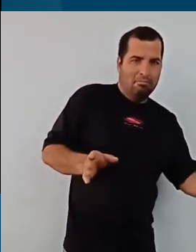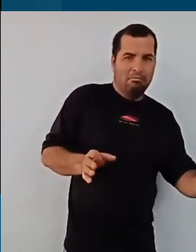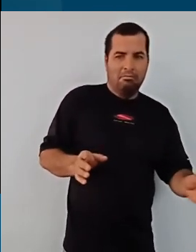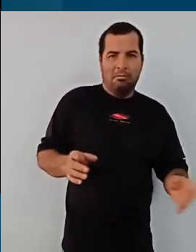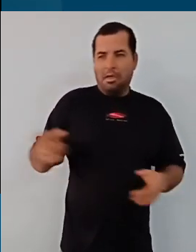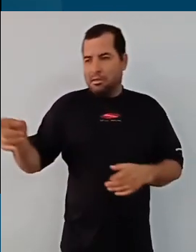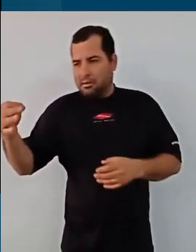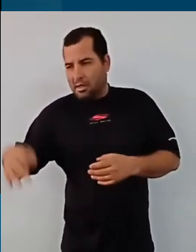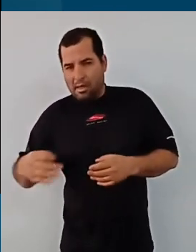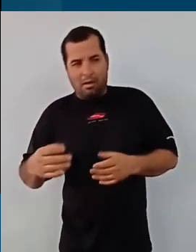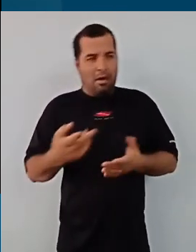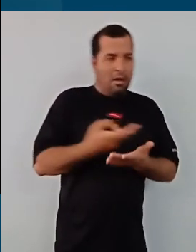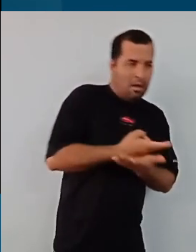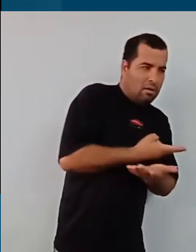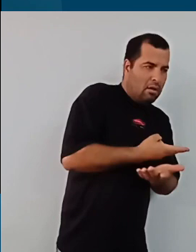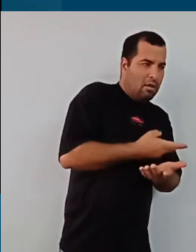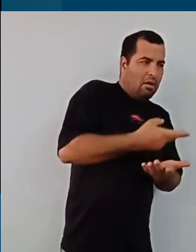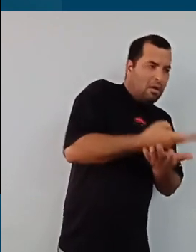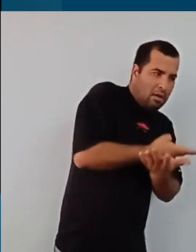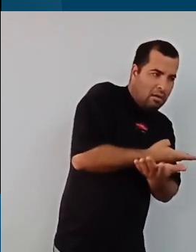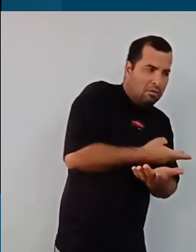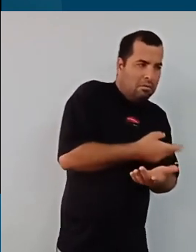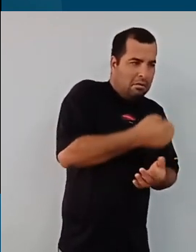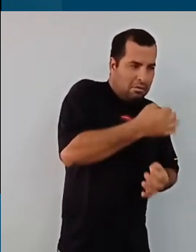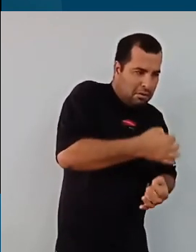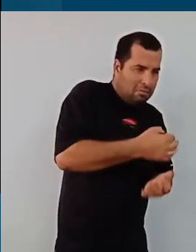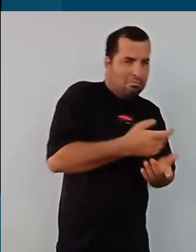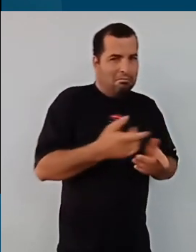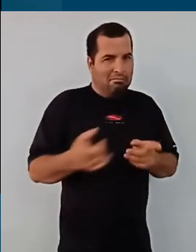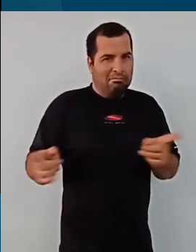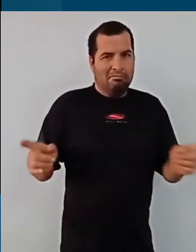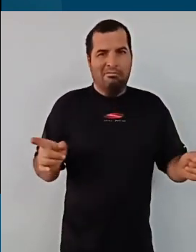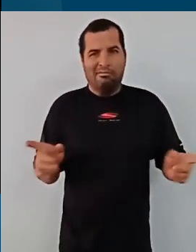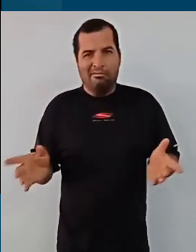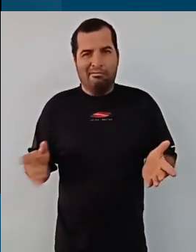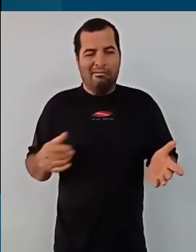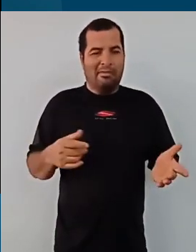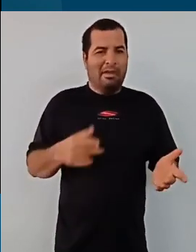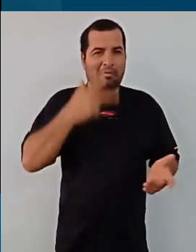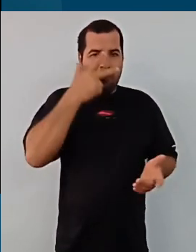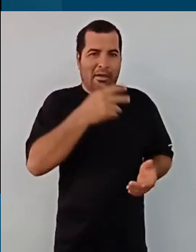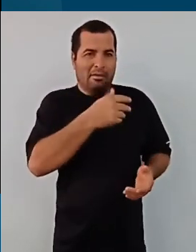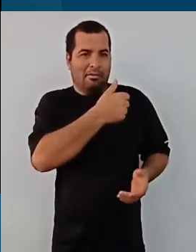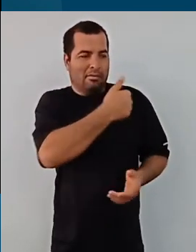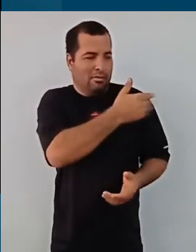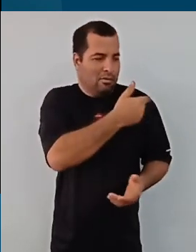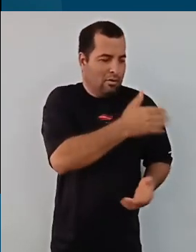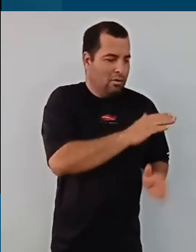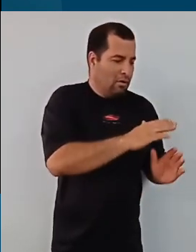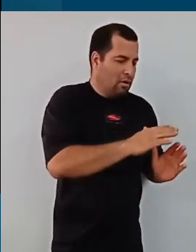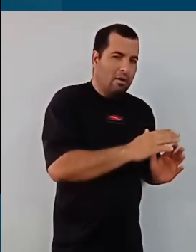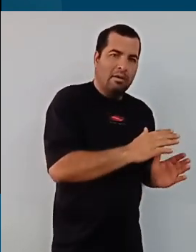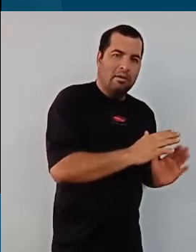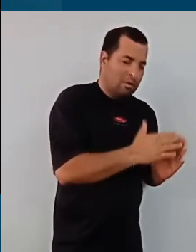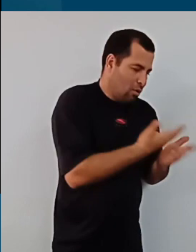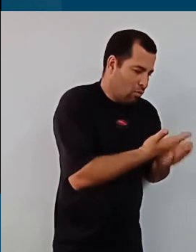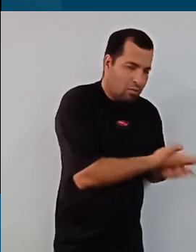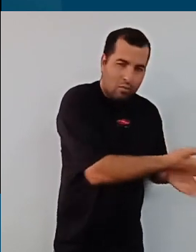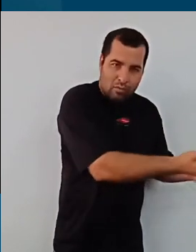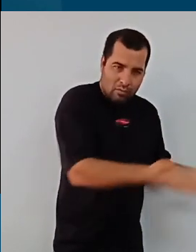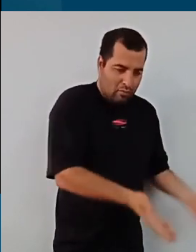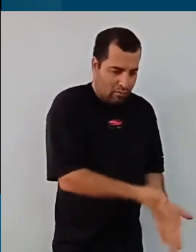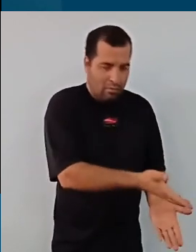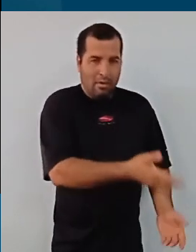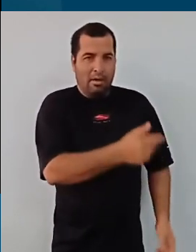assado, e descuidar dessa criança e desse jovem que tem que estar ali como meta